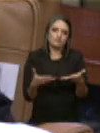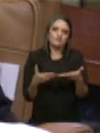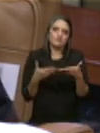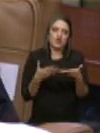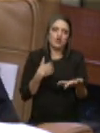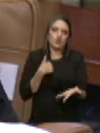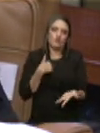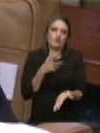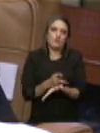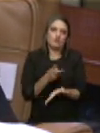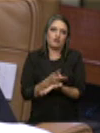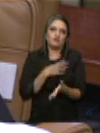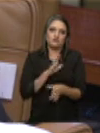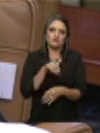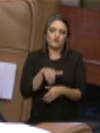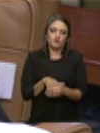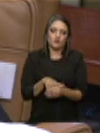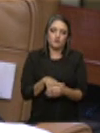que